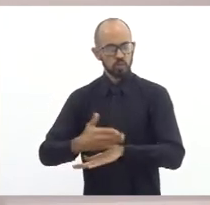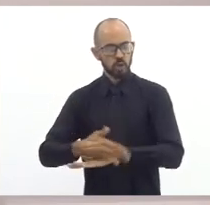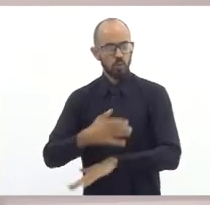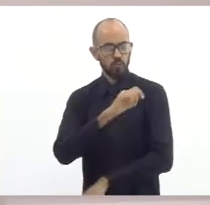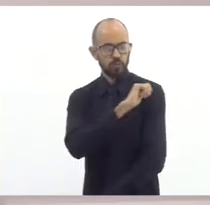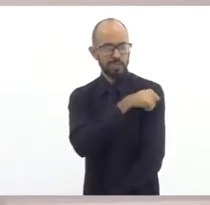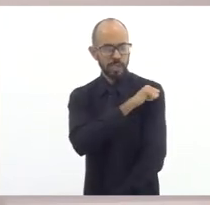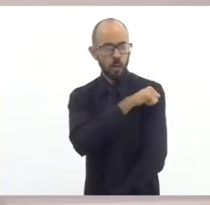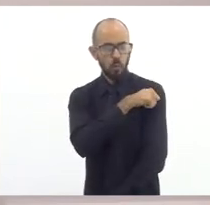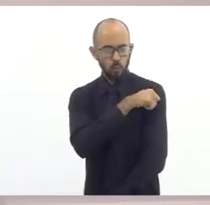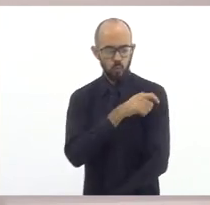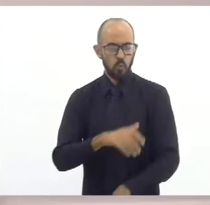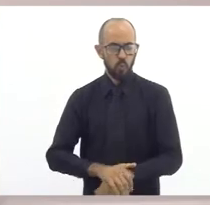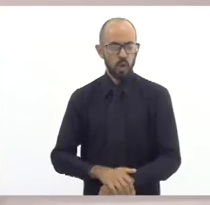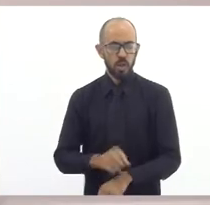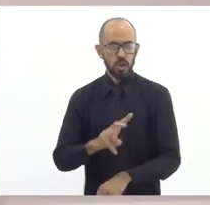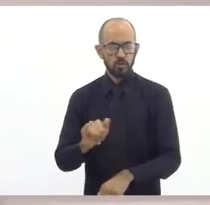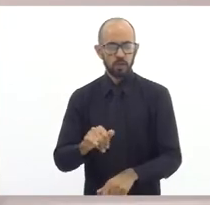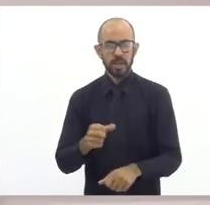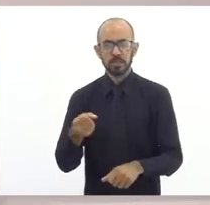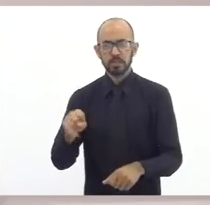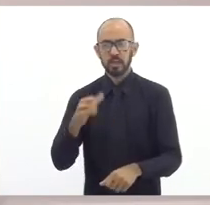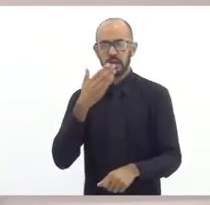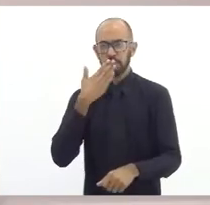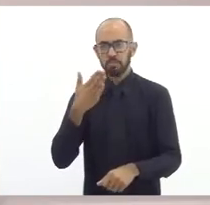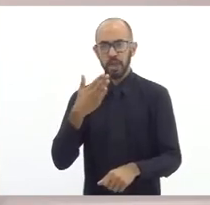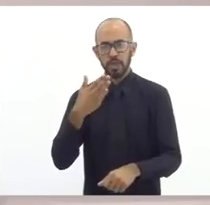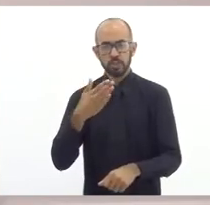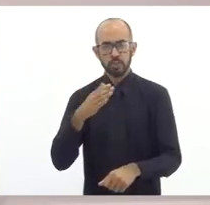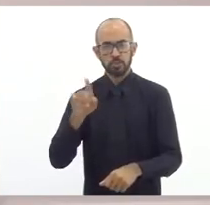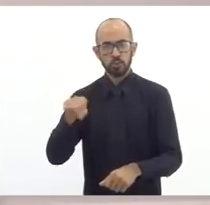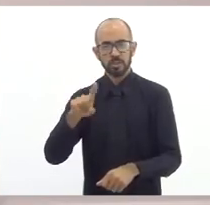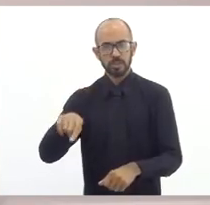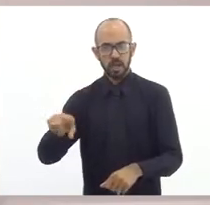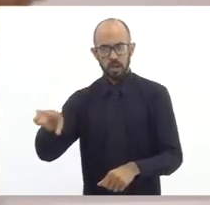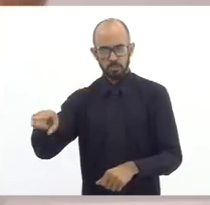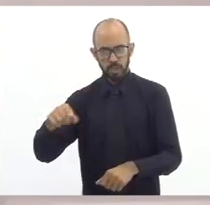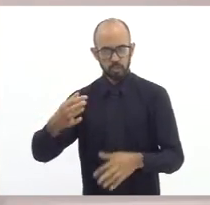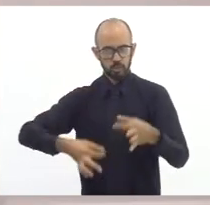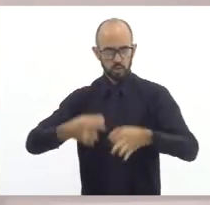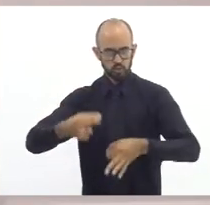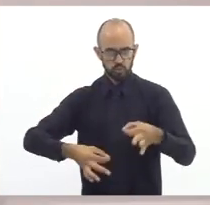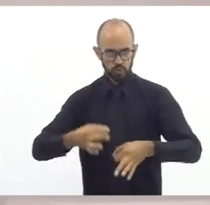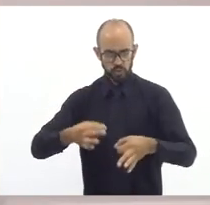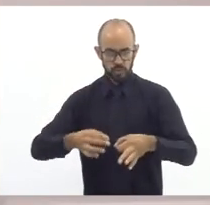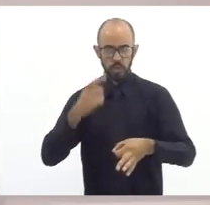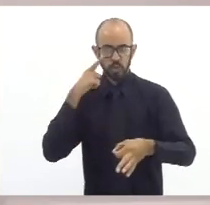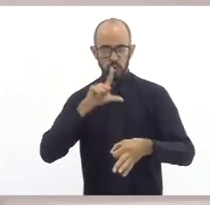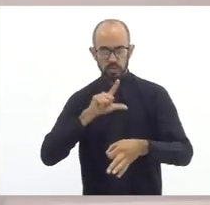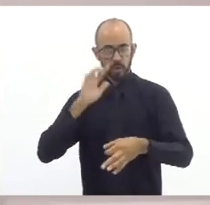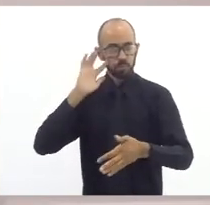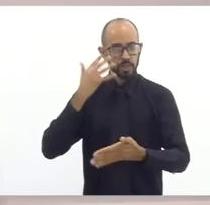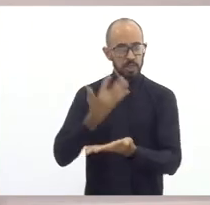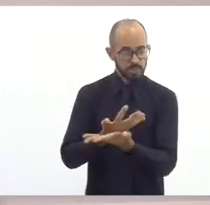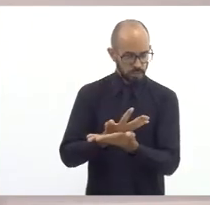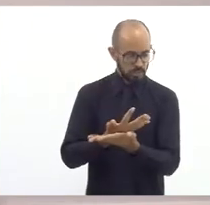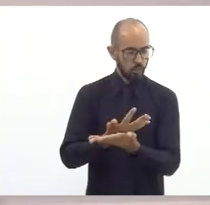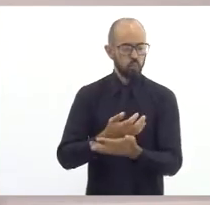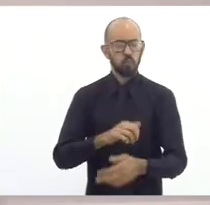para a dívida ativa quando ele recorre e judicialmente consegue uma decisão.